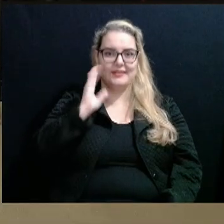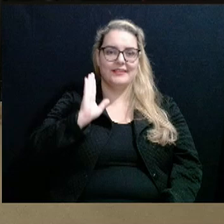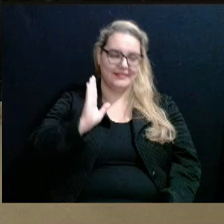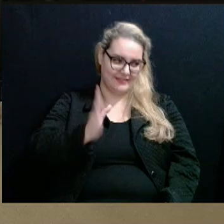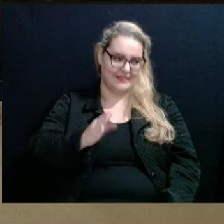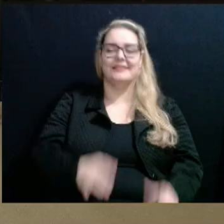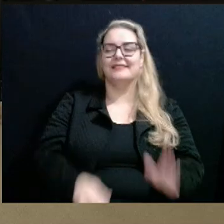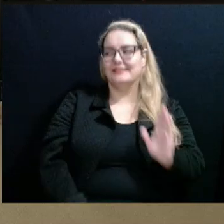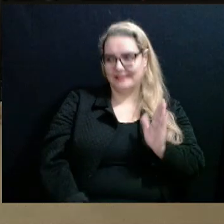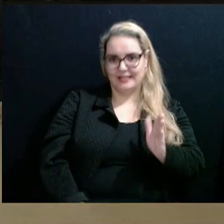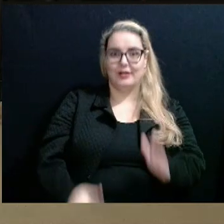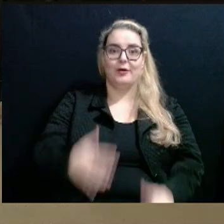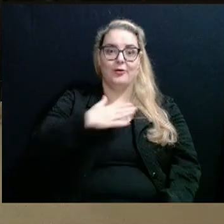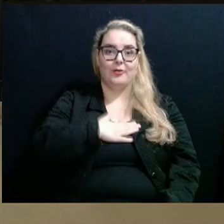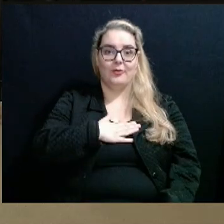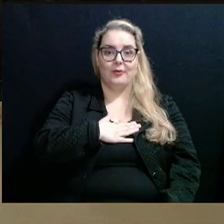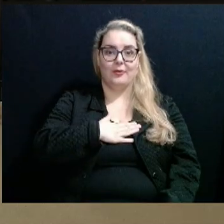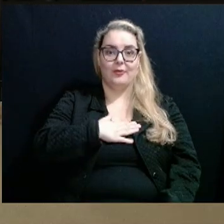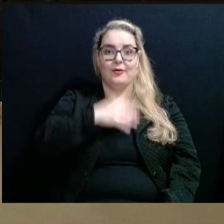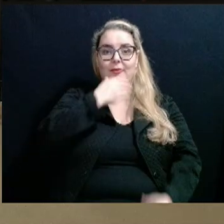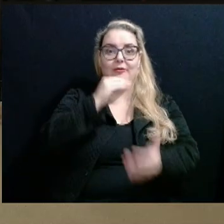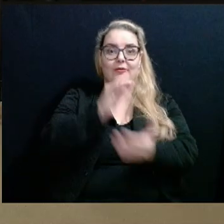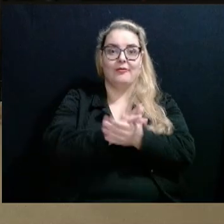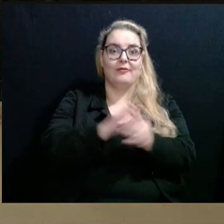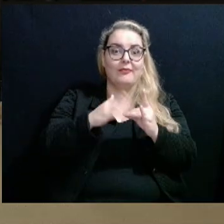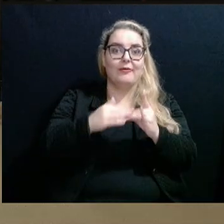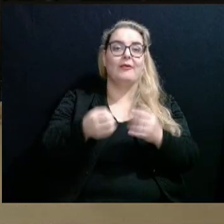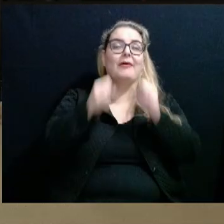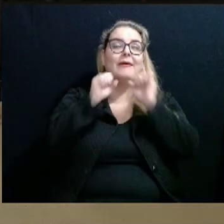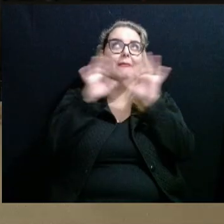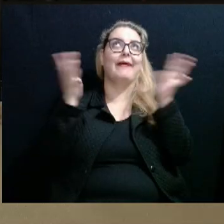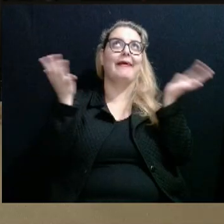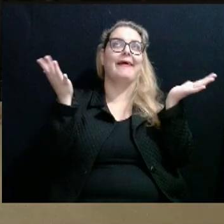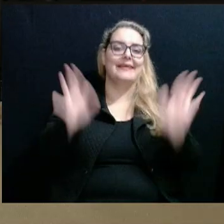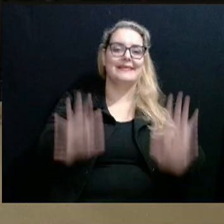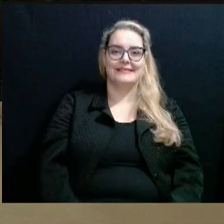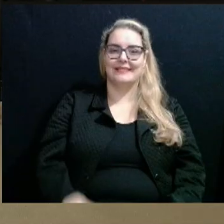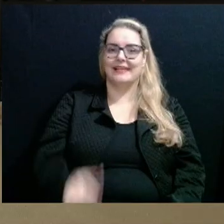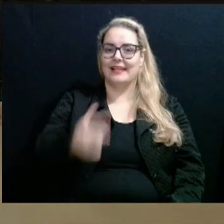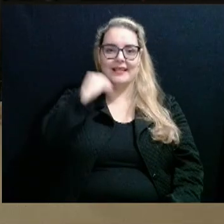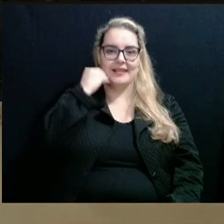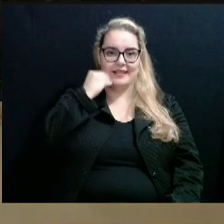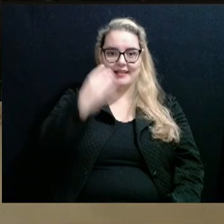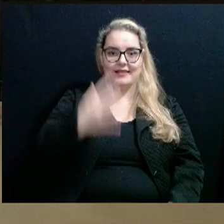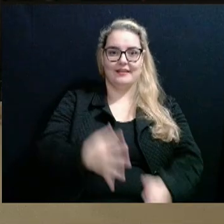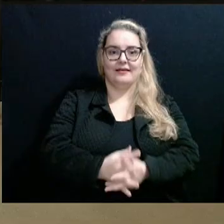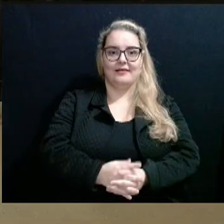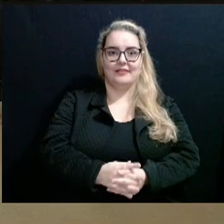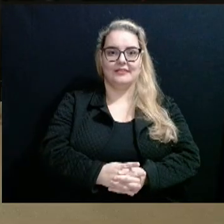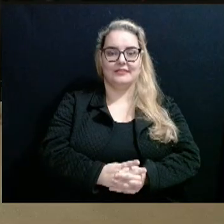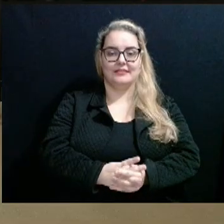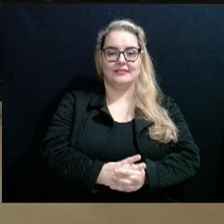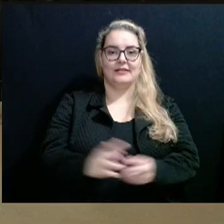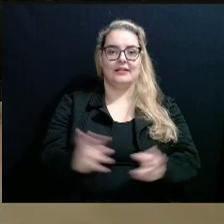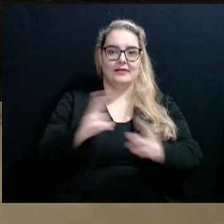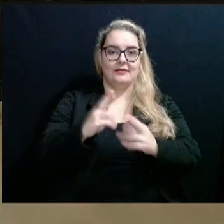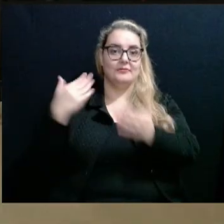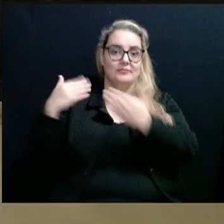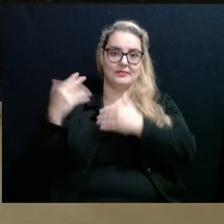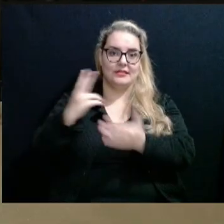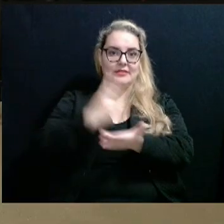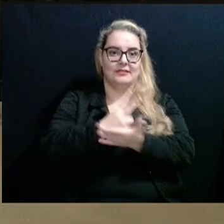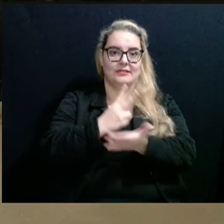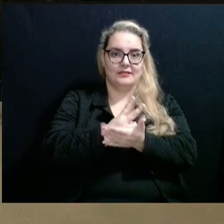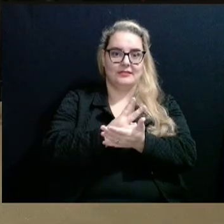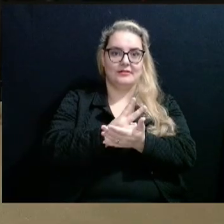marido é vegetariano, gente. Olha que bênção. Então, eu não tive essa experiência. E relacionamentos anteriores, as pessoas sempre tendiam para o meu lado, assim.